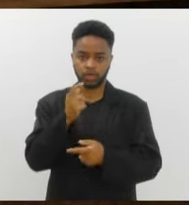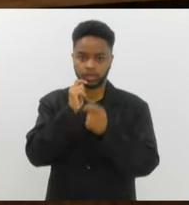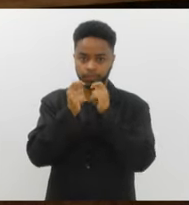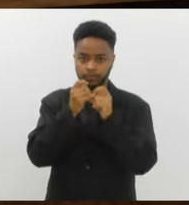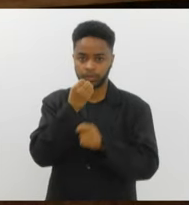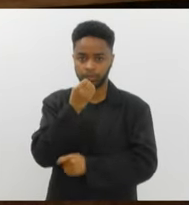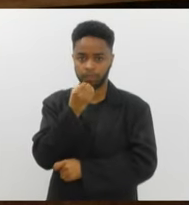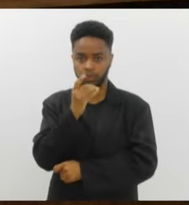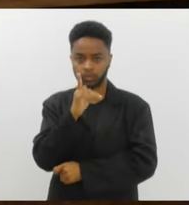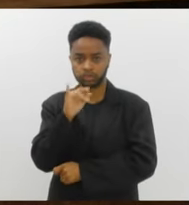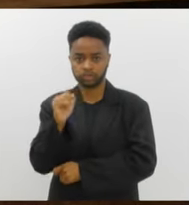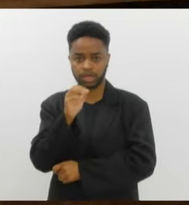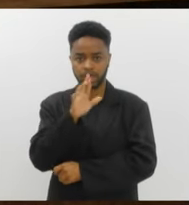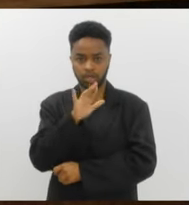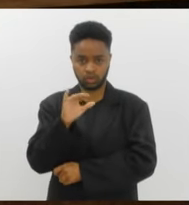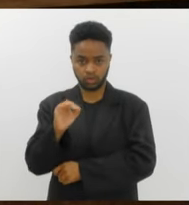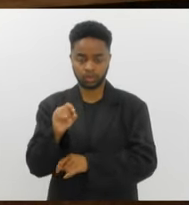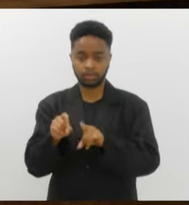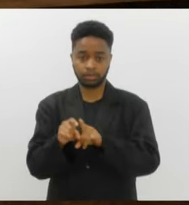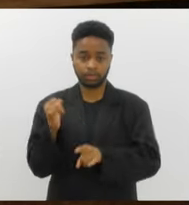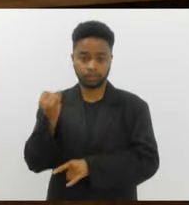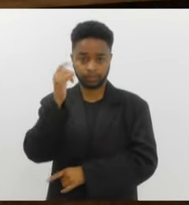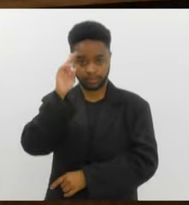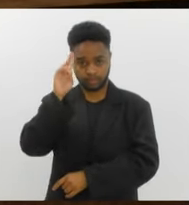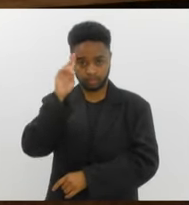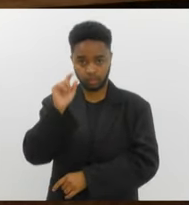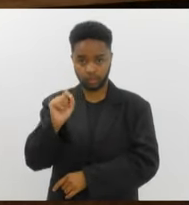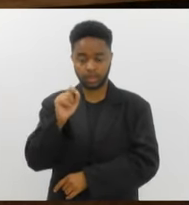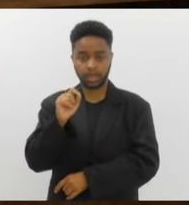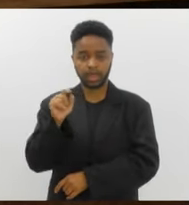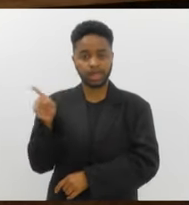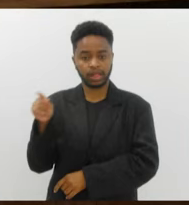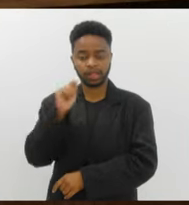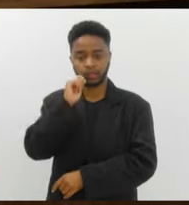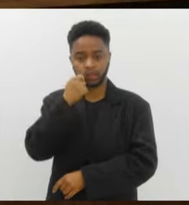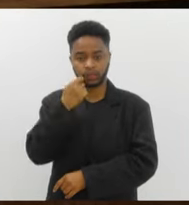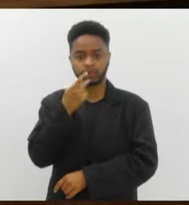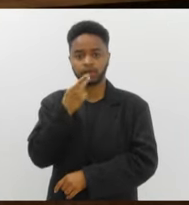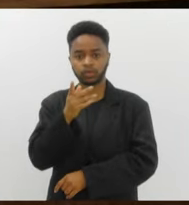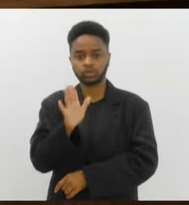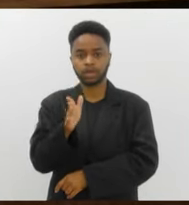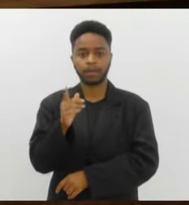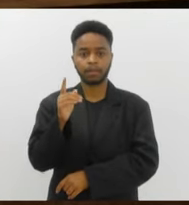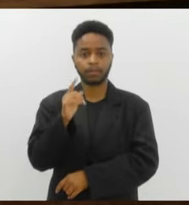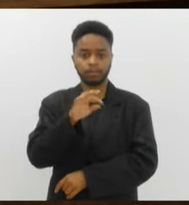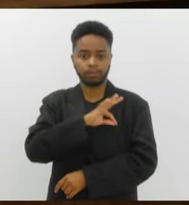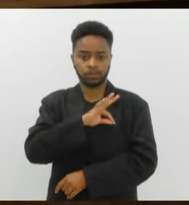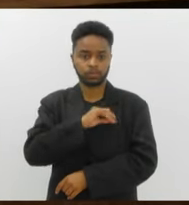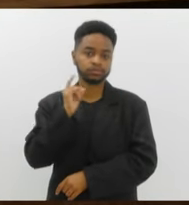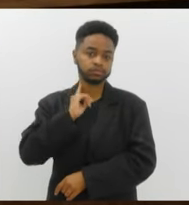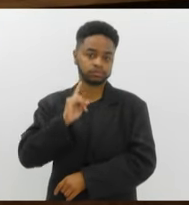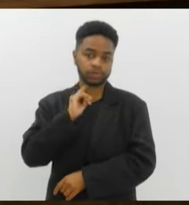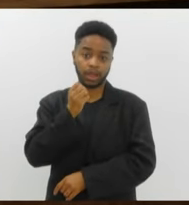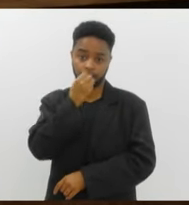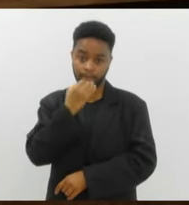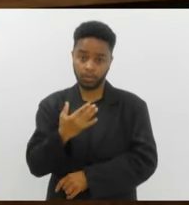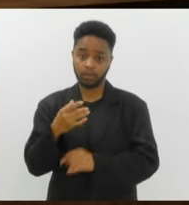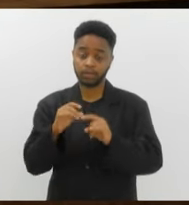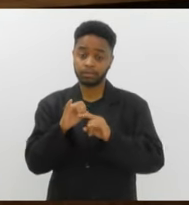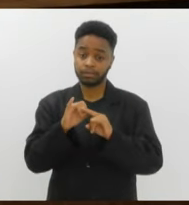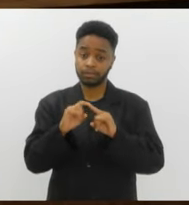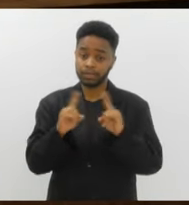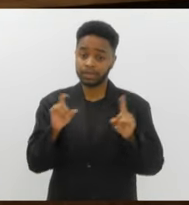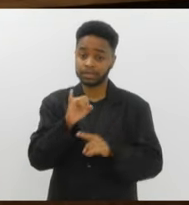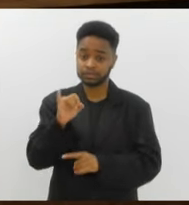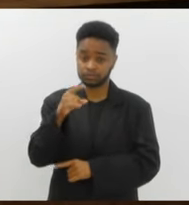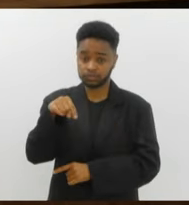Rio, porque é bom lembrar que o Eduardo Paes já falou que a polícia mineira é boa. Para quem não sabe o que é a polícia mineira é